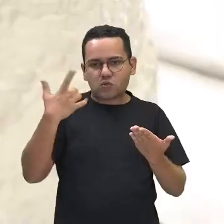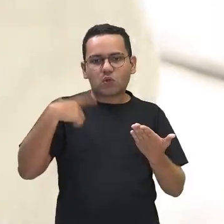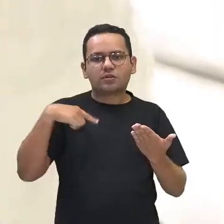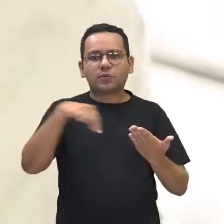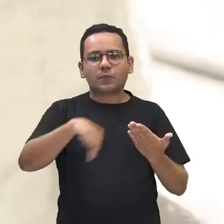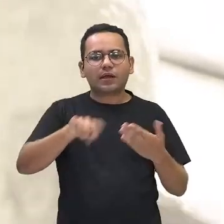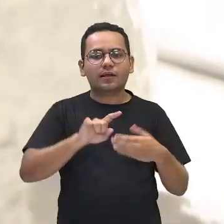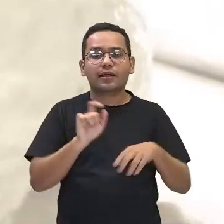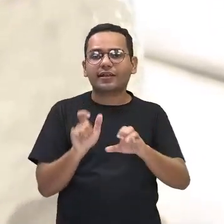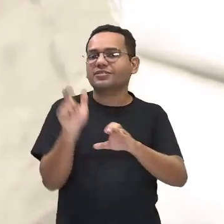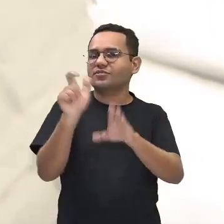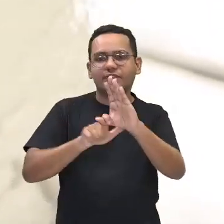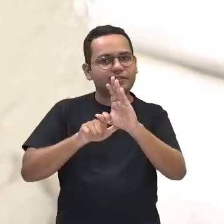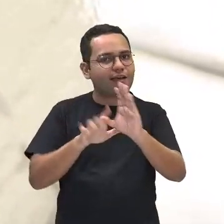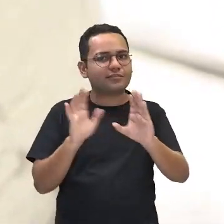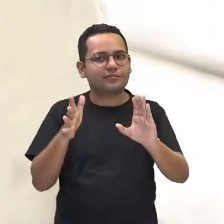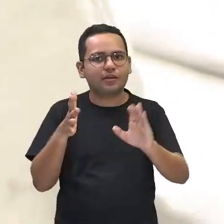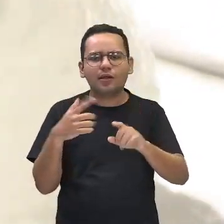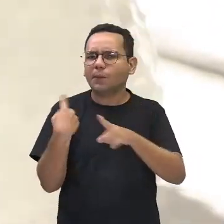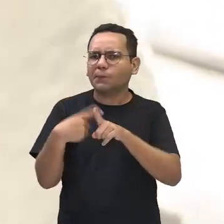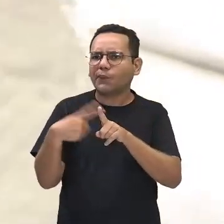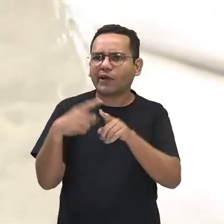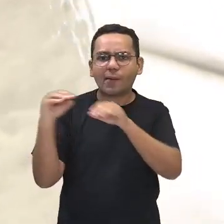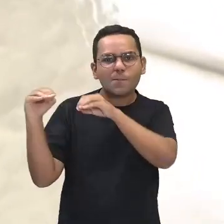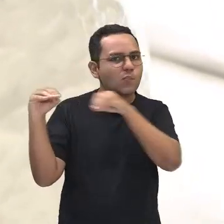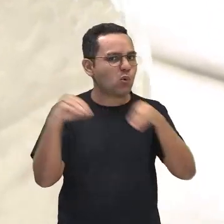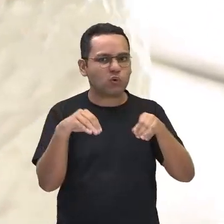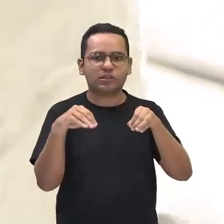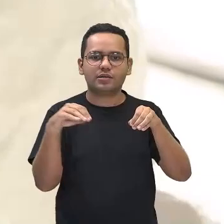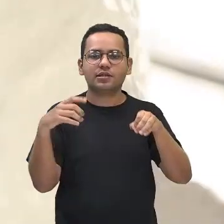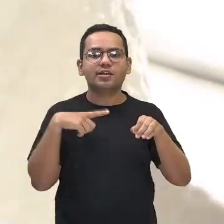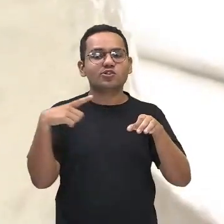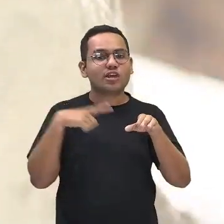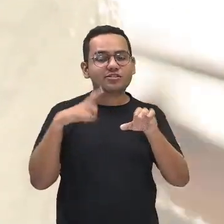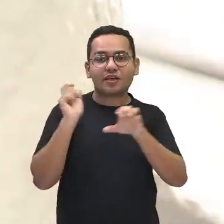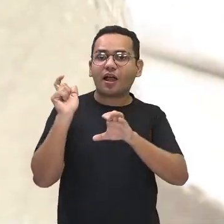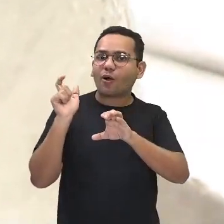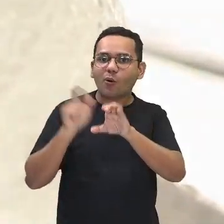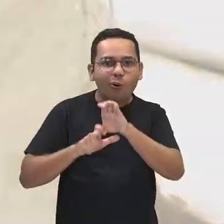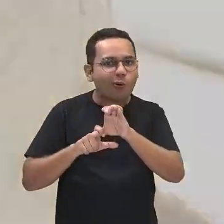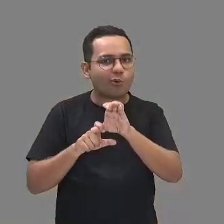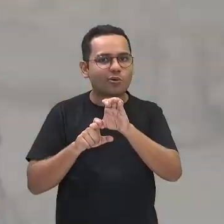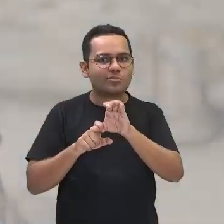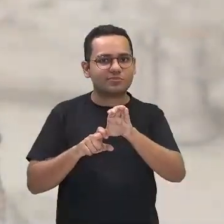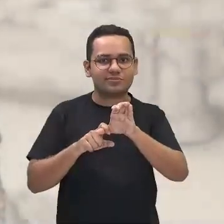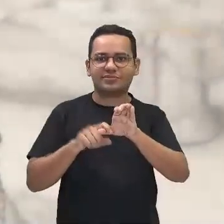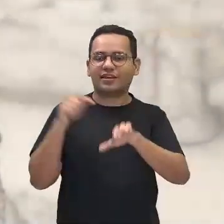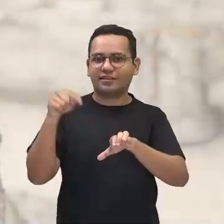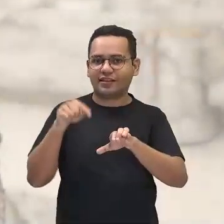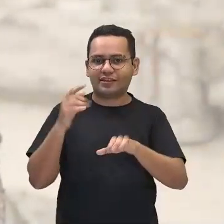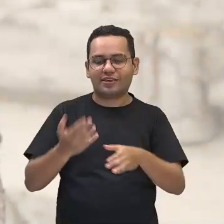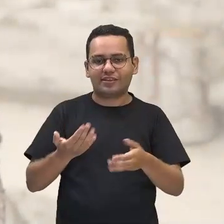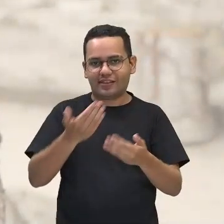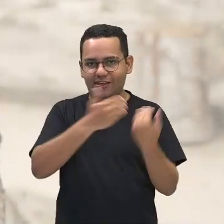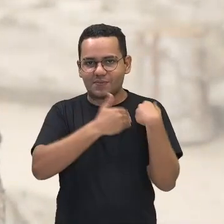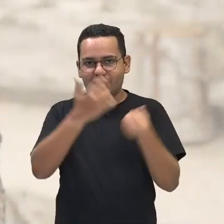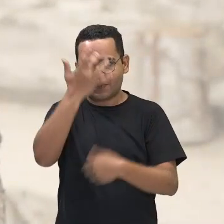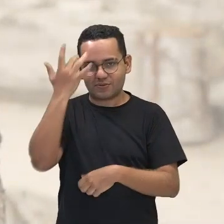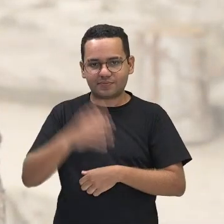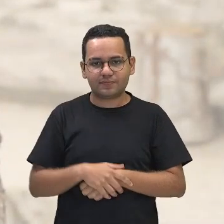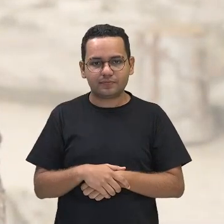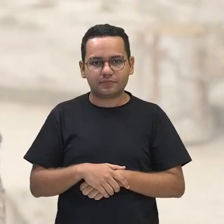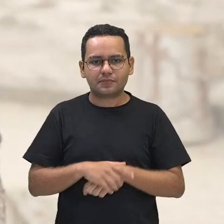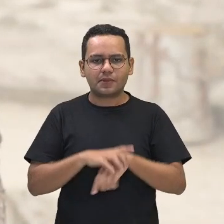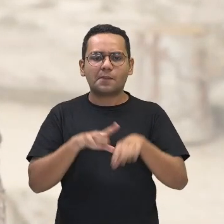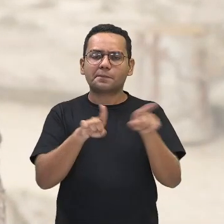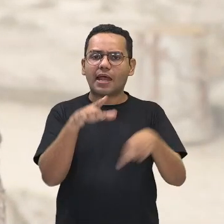endividado, porque a passagem estava ali sob conta, ficava na conta do próprio indivíduo. Chegava muitas das vezes ali na região